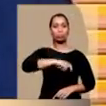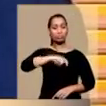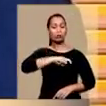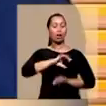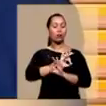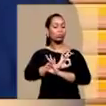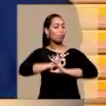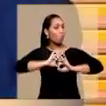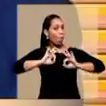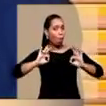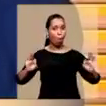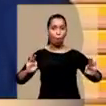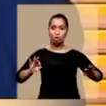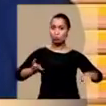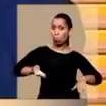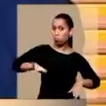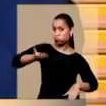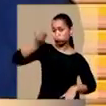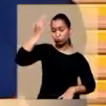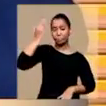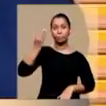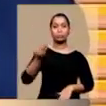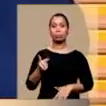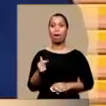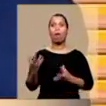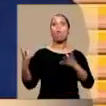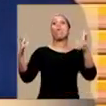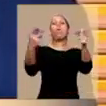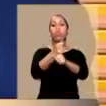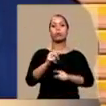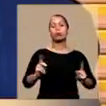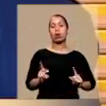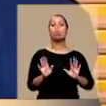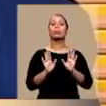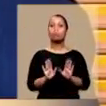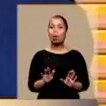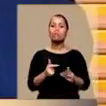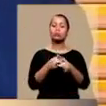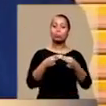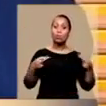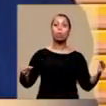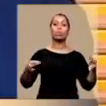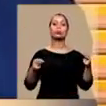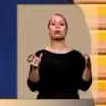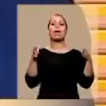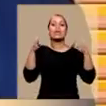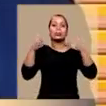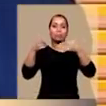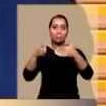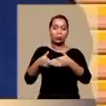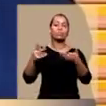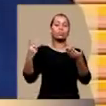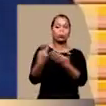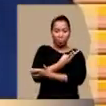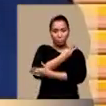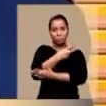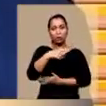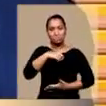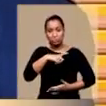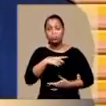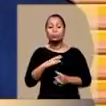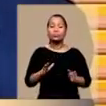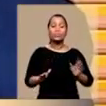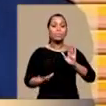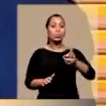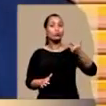salários incríveis e altíssimos, tá? Não é uma generalização, mas é um caso específico que acontece.